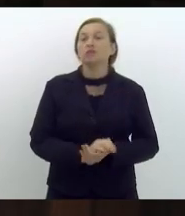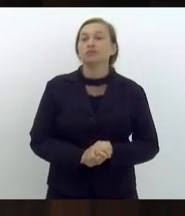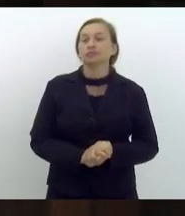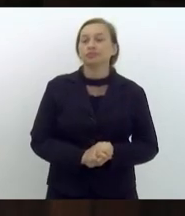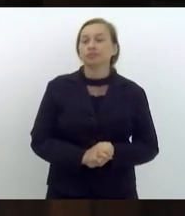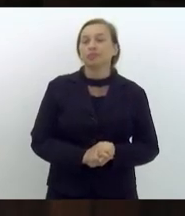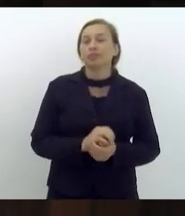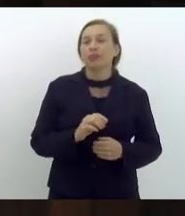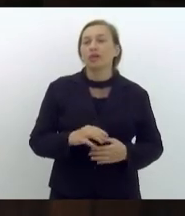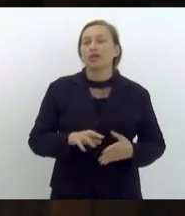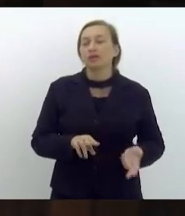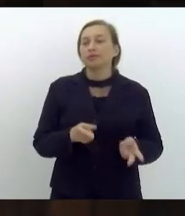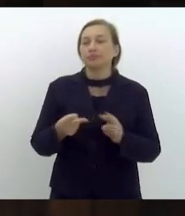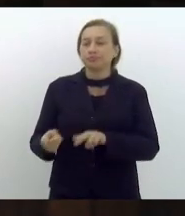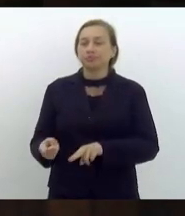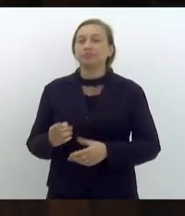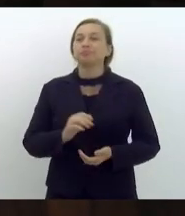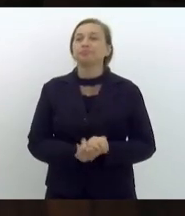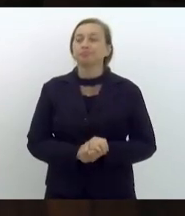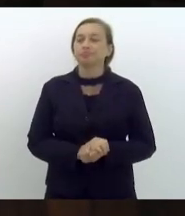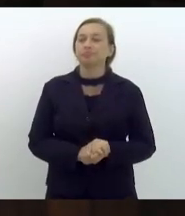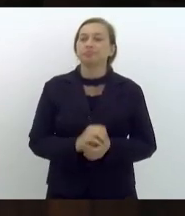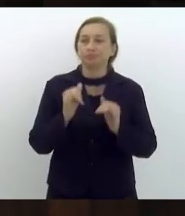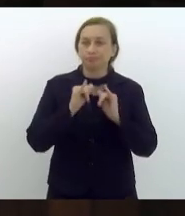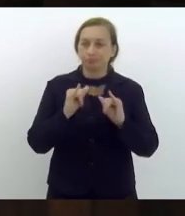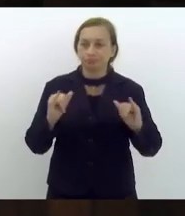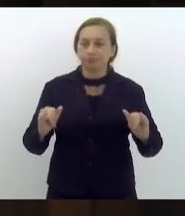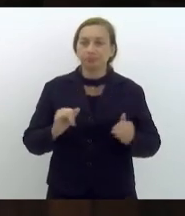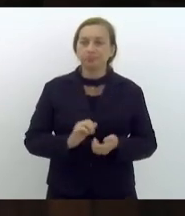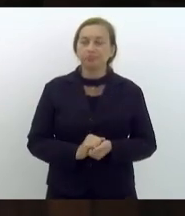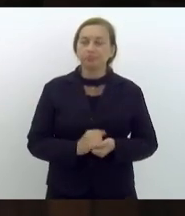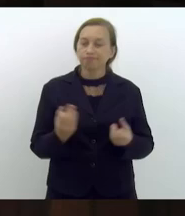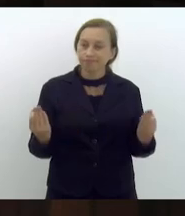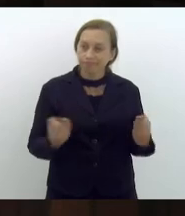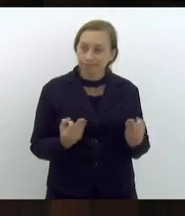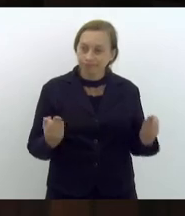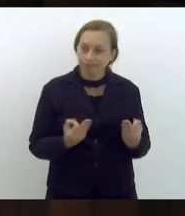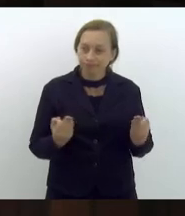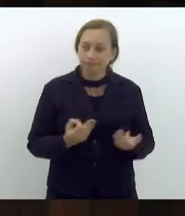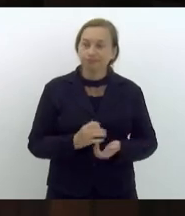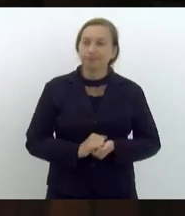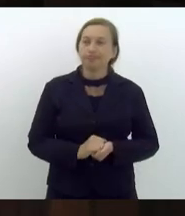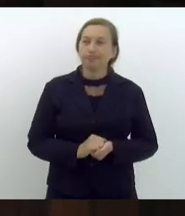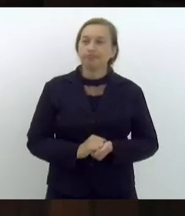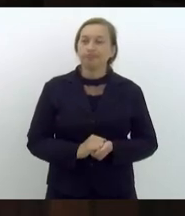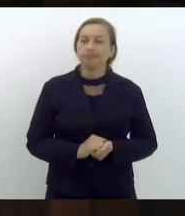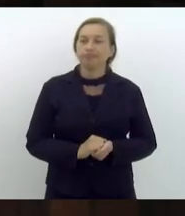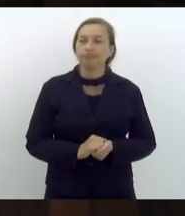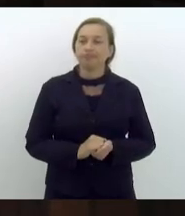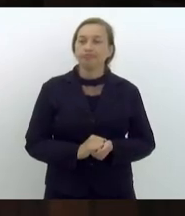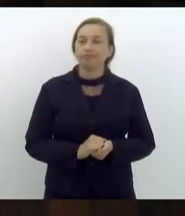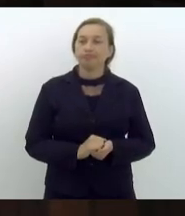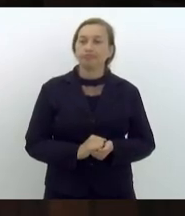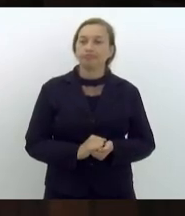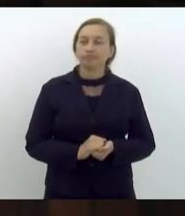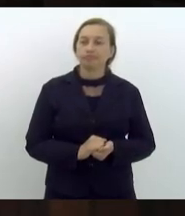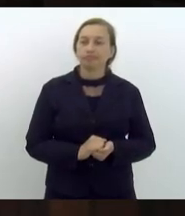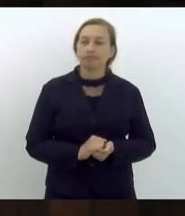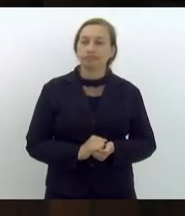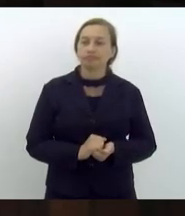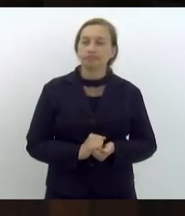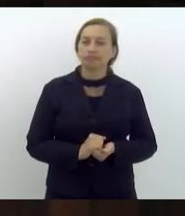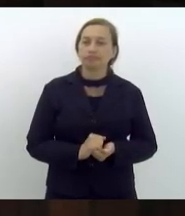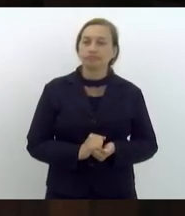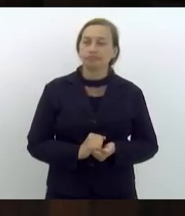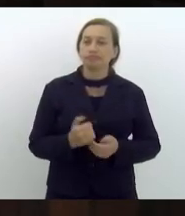no encaminhamento vai fazendo a declaração então eu vou abrir o processo de votação permissão o senhor